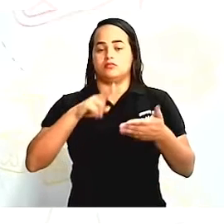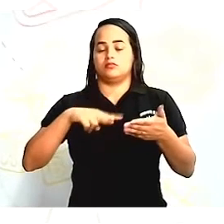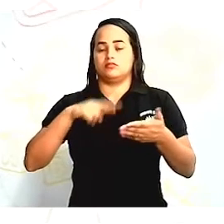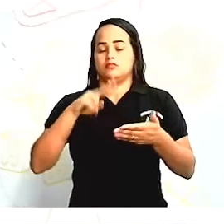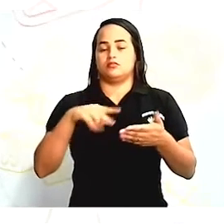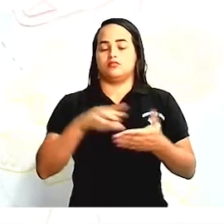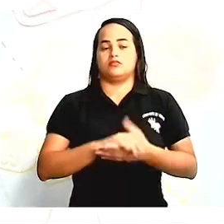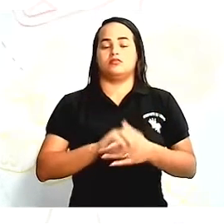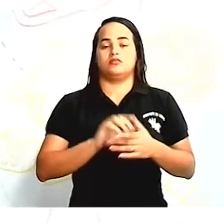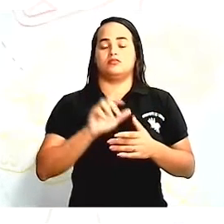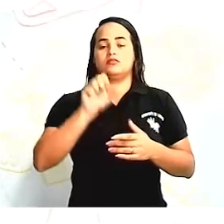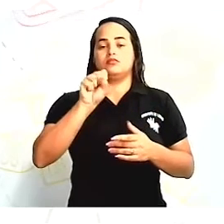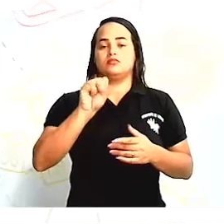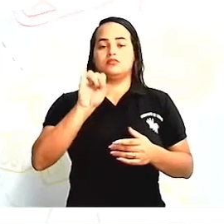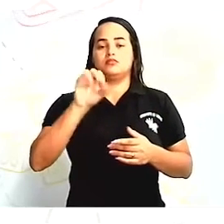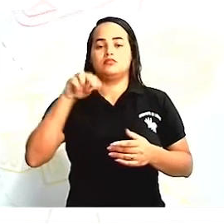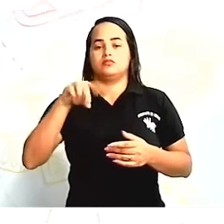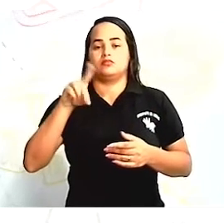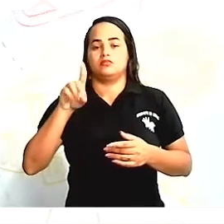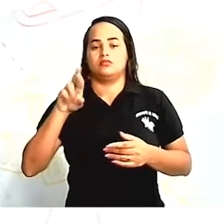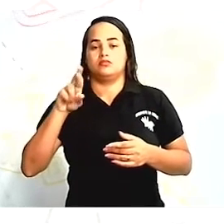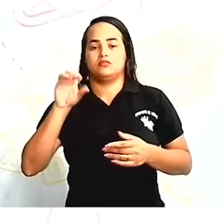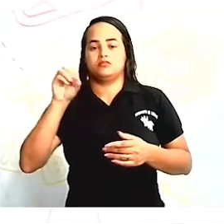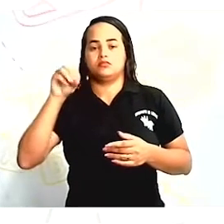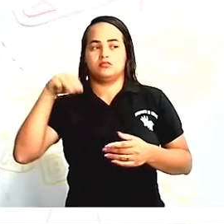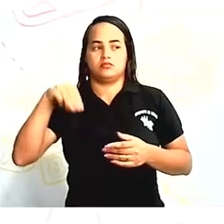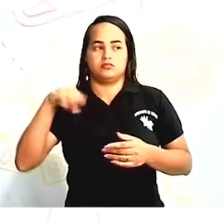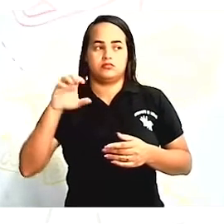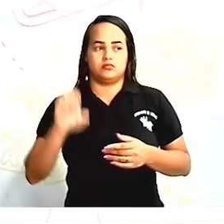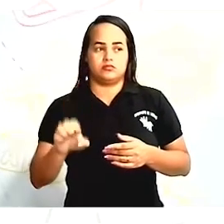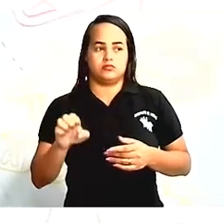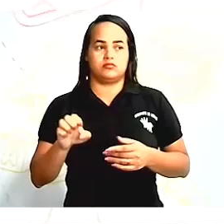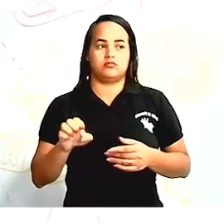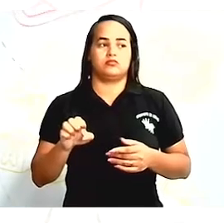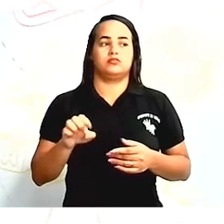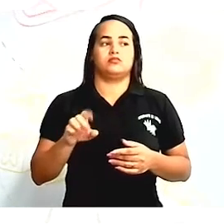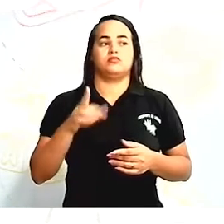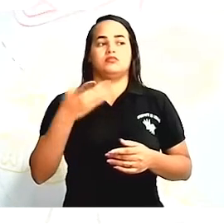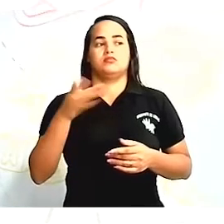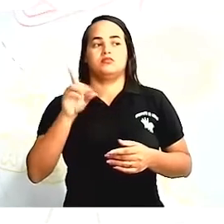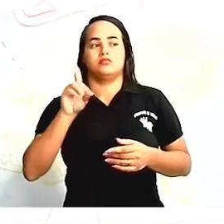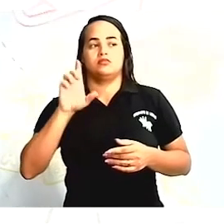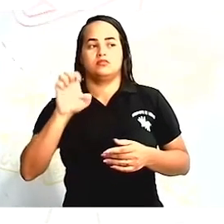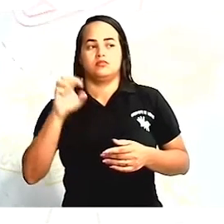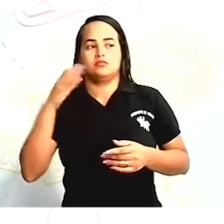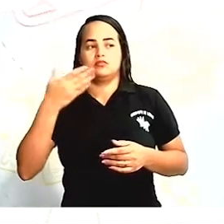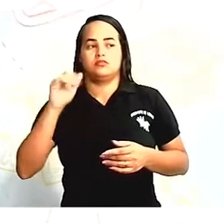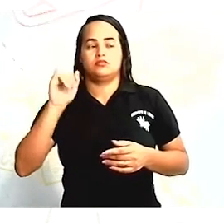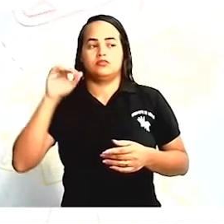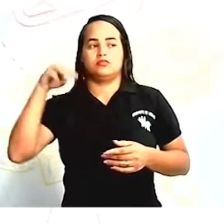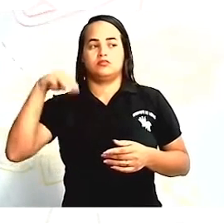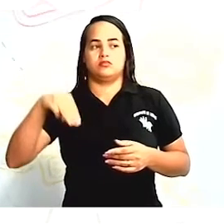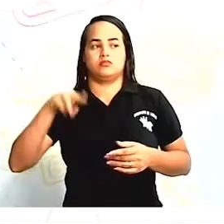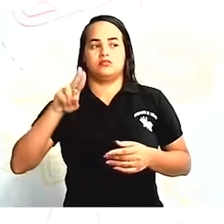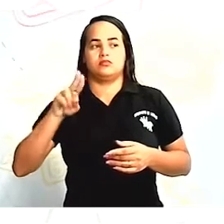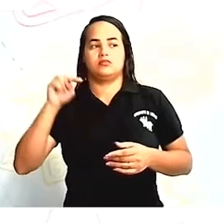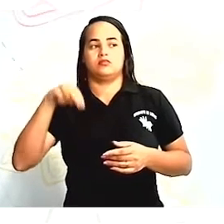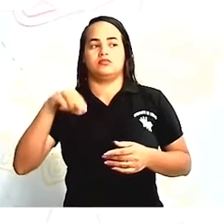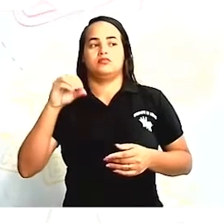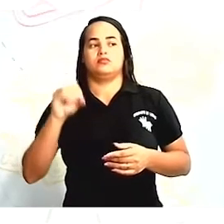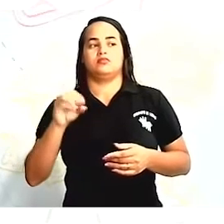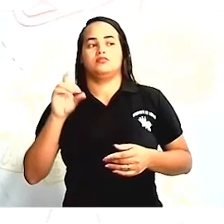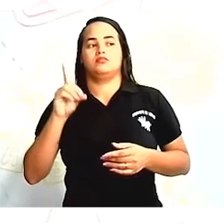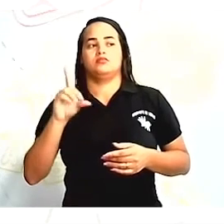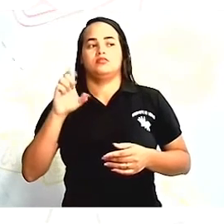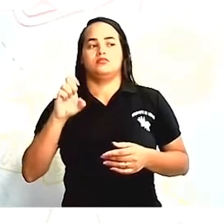Síndrome de Imunodeficiência Humana, como está aí na imagem ao lado, pessoal. Relembrando, AIDS é o quê? É o estágio